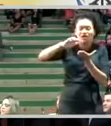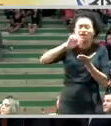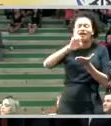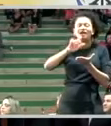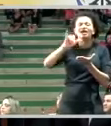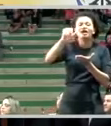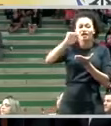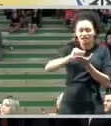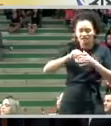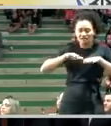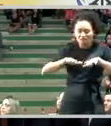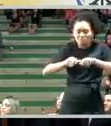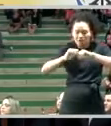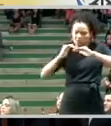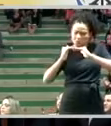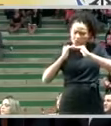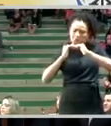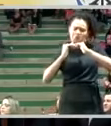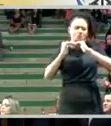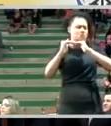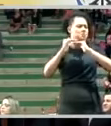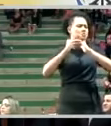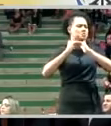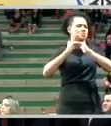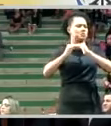de malhar, era plano.